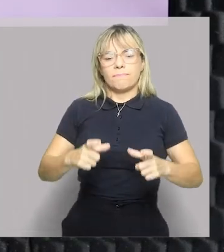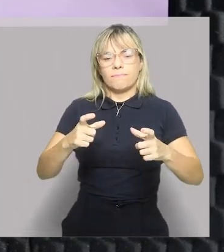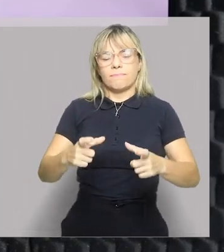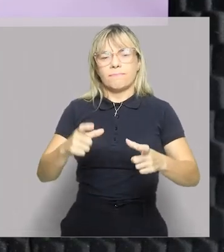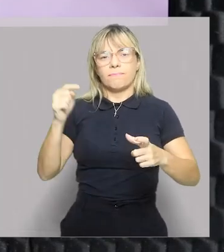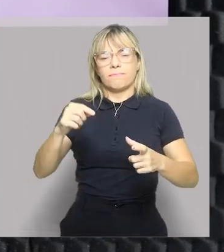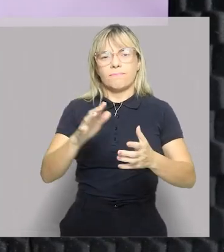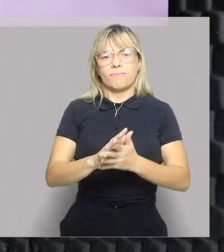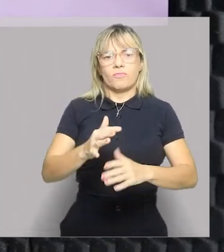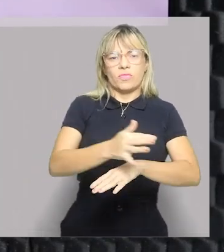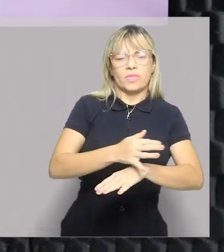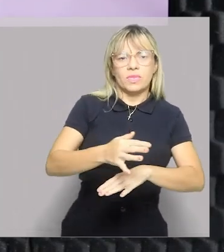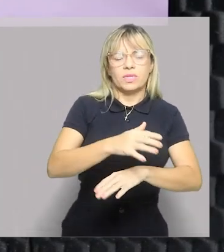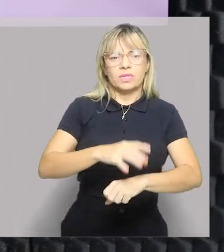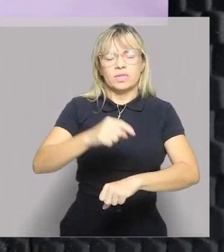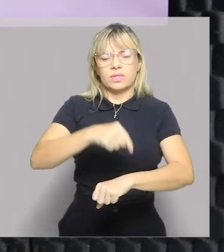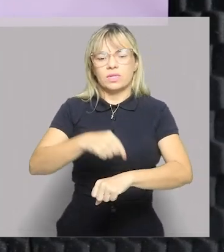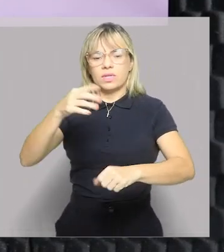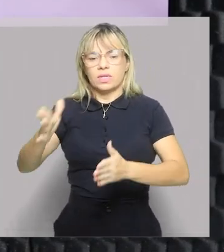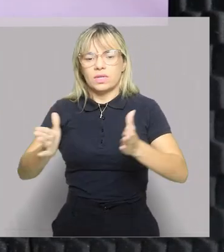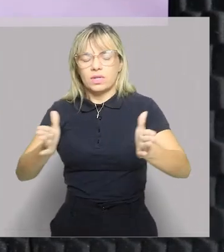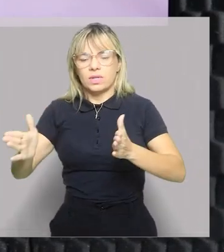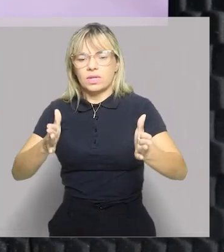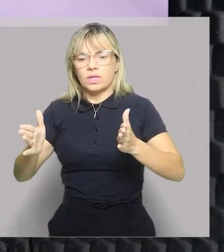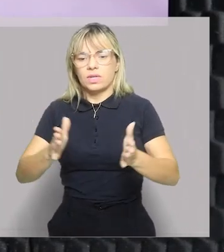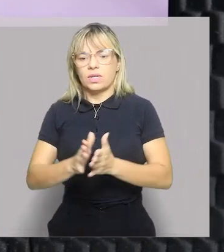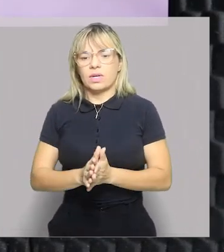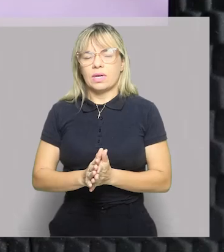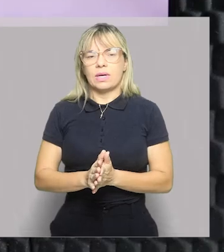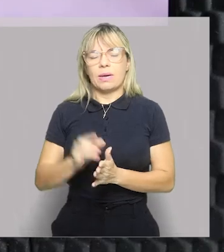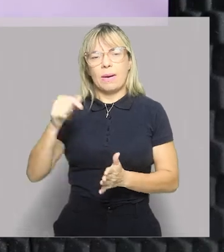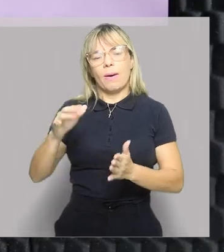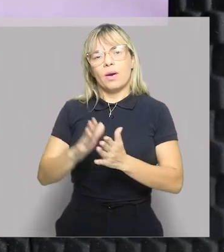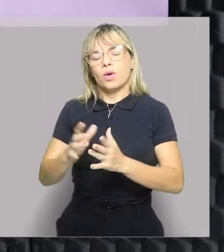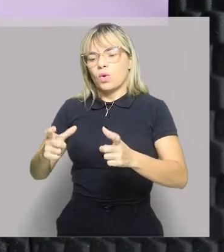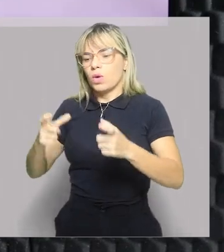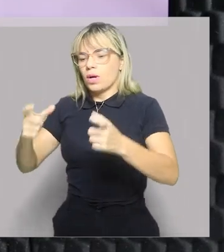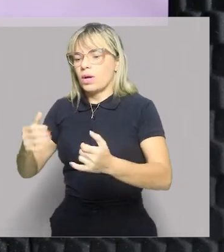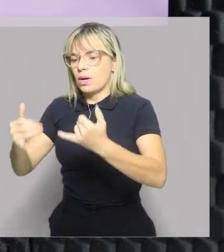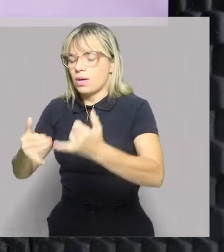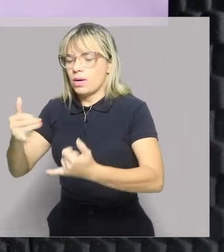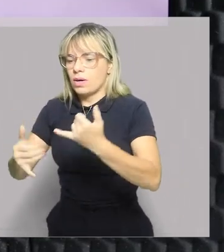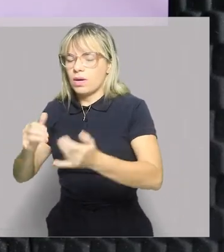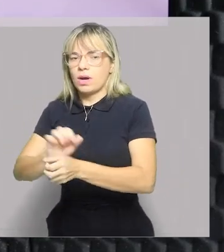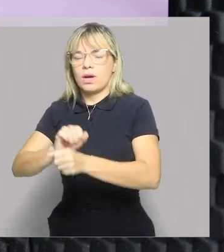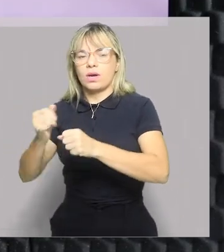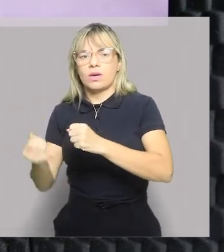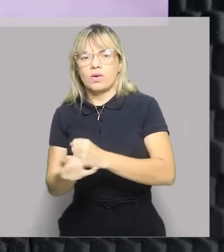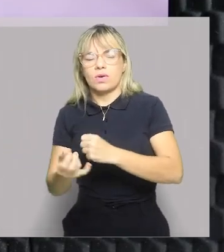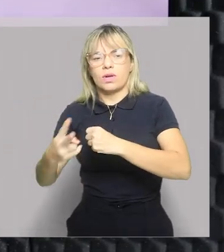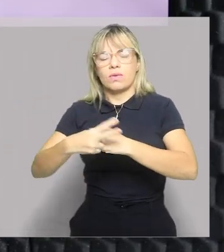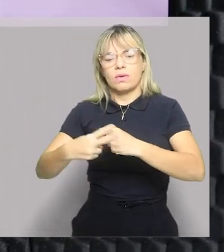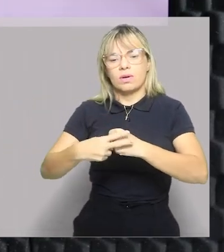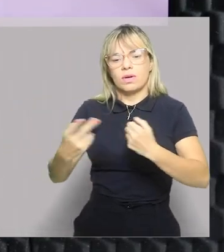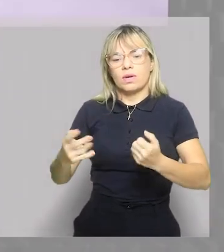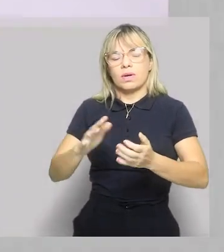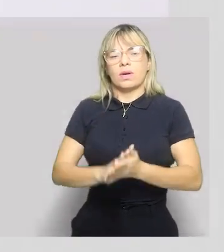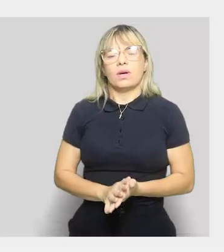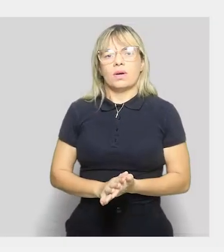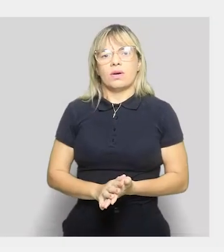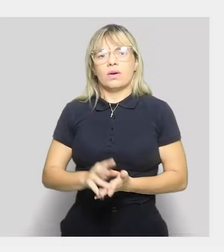parque indica lugar. São adjuntos adverbiais. Isso faz com que os verbos sejam intransitivos. Tudo